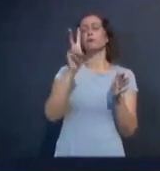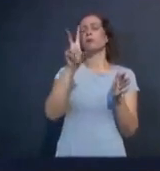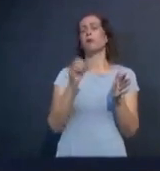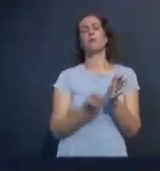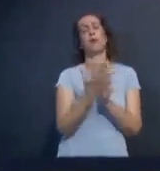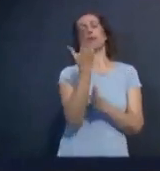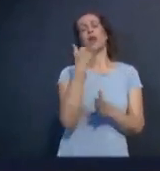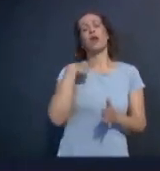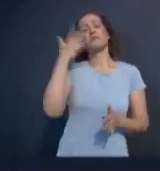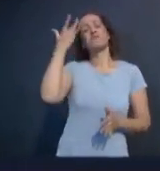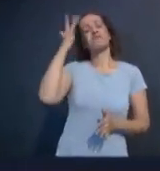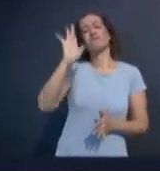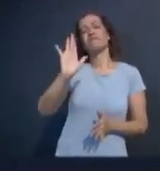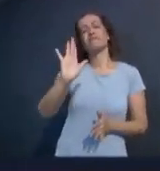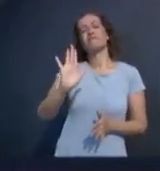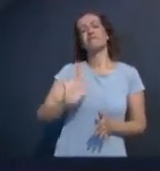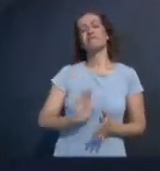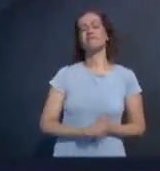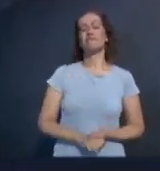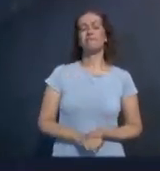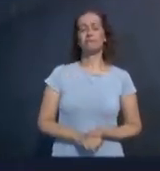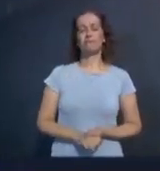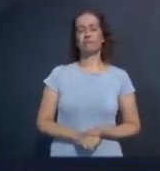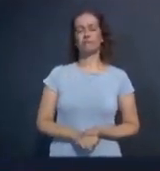não sei.